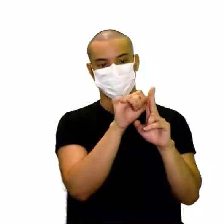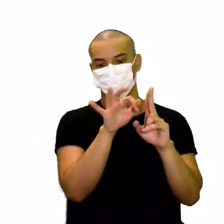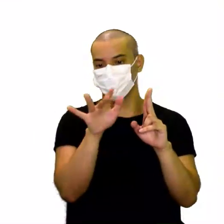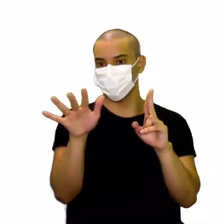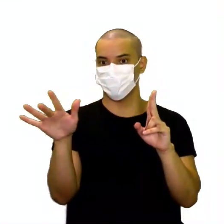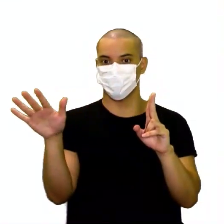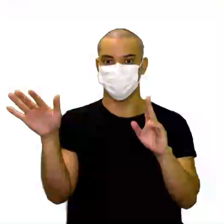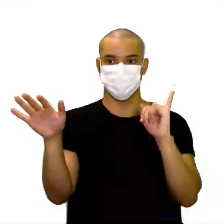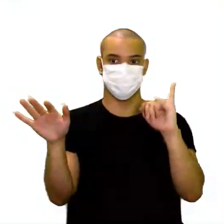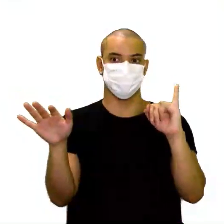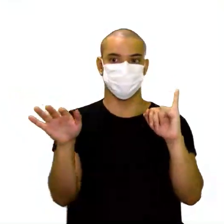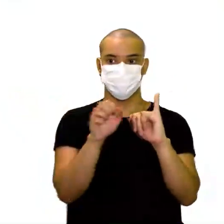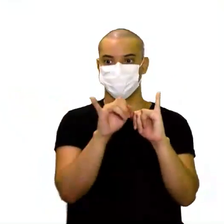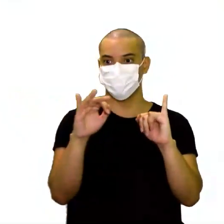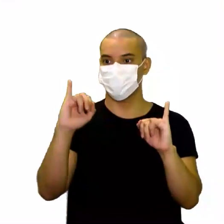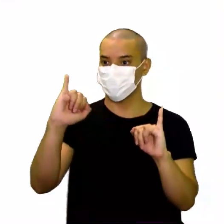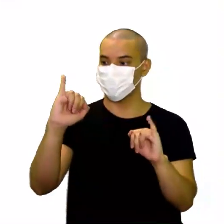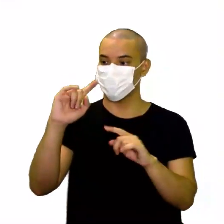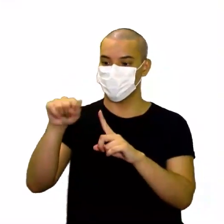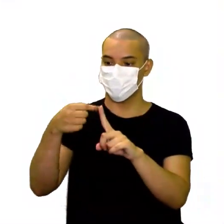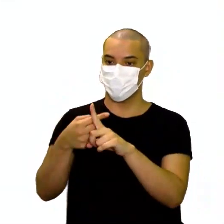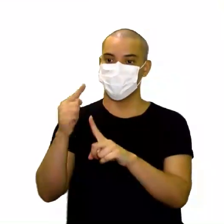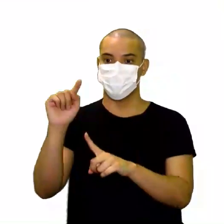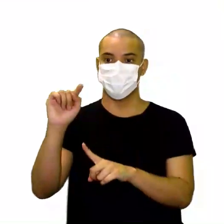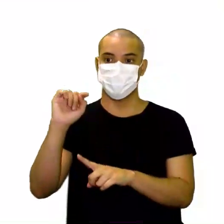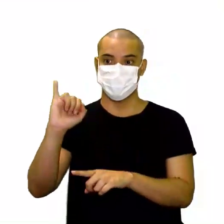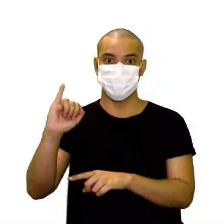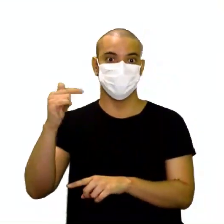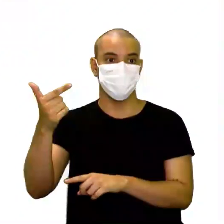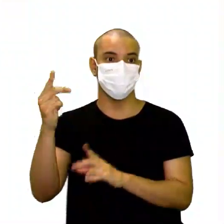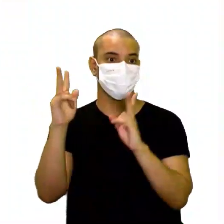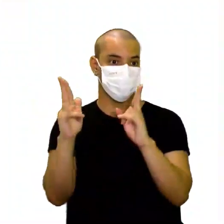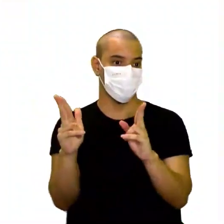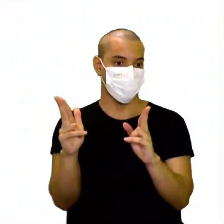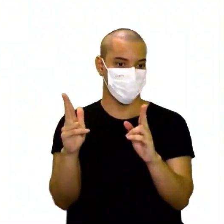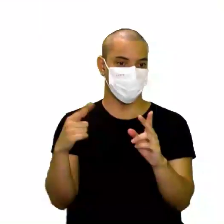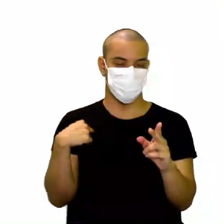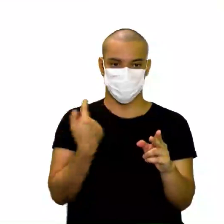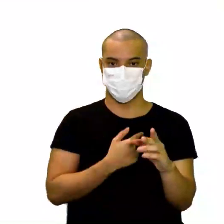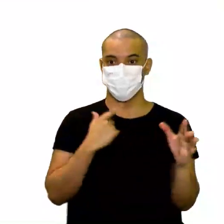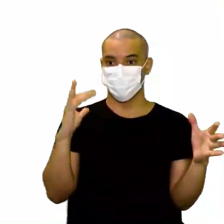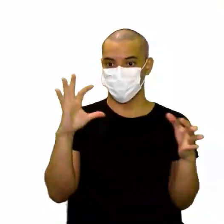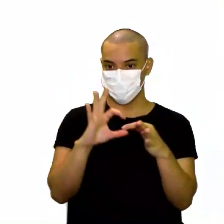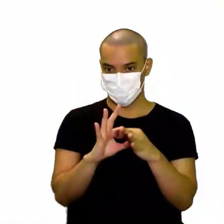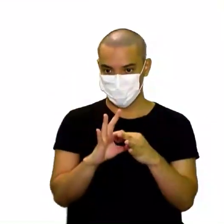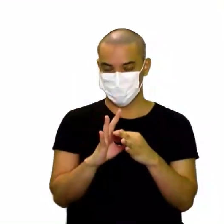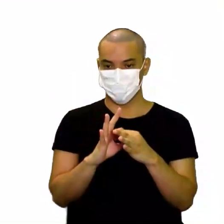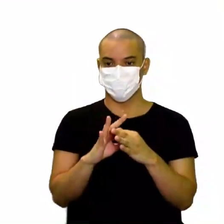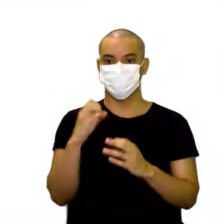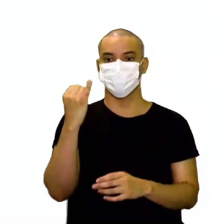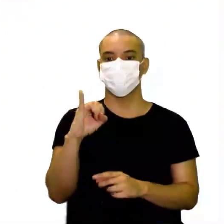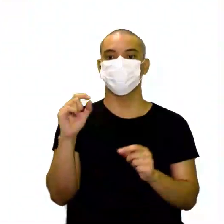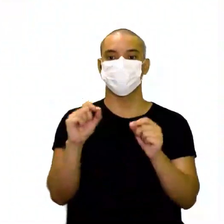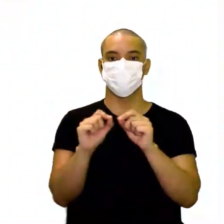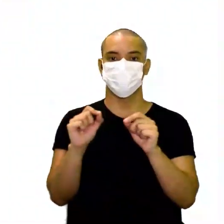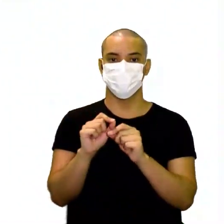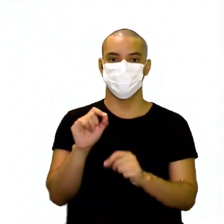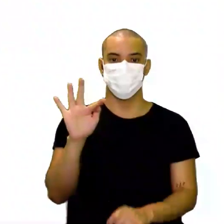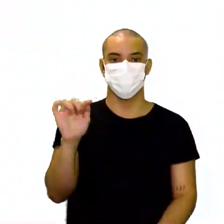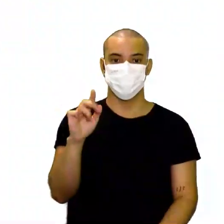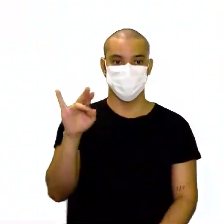I1 mais I2. Certo? Para nossa associação aí. E esse fusível, ele justamente vai